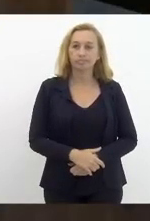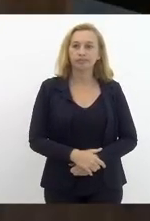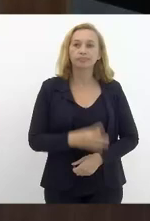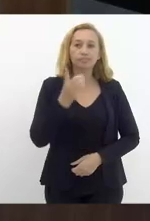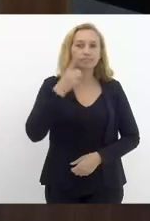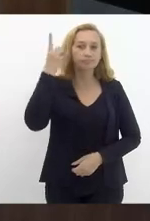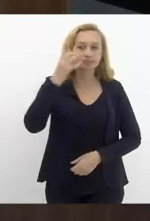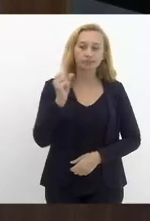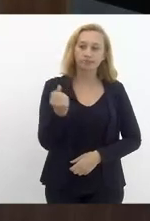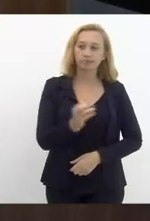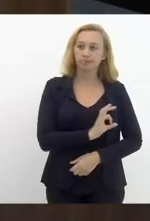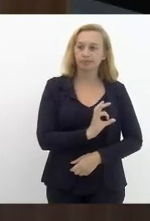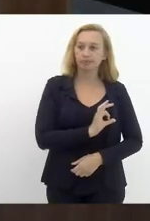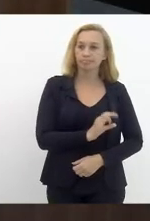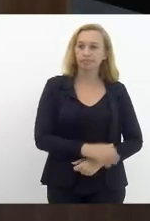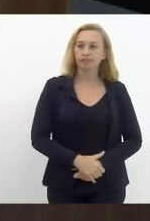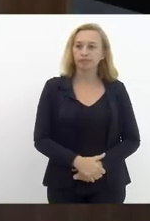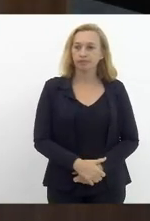Deputada Marta Rocha.